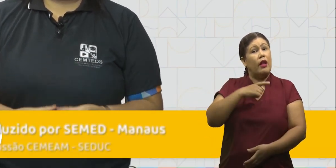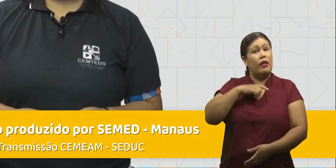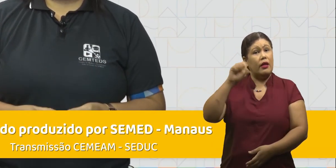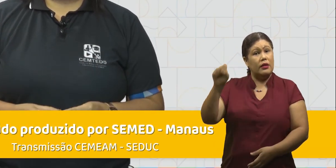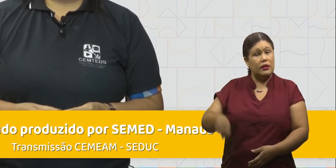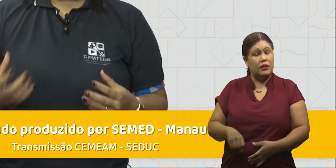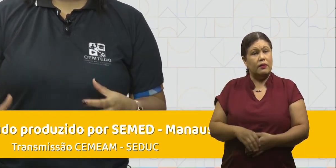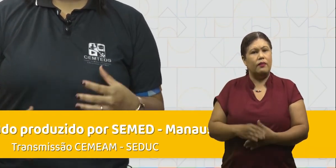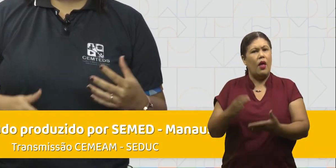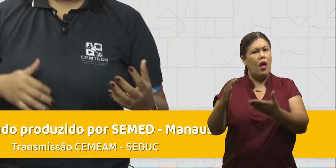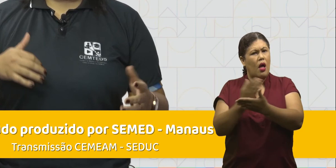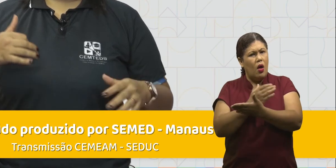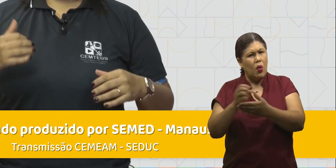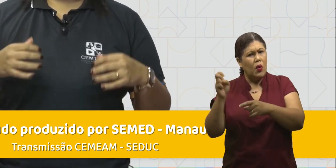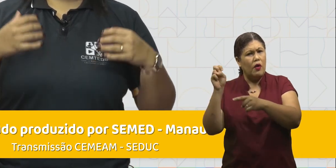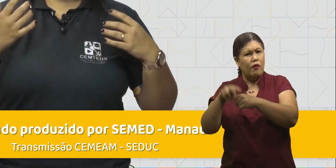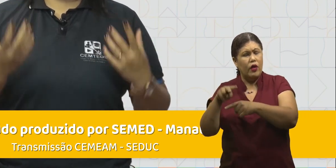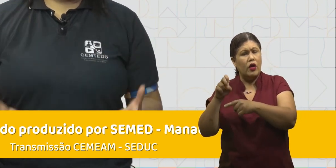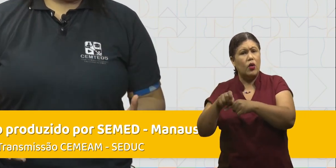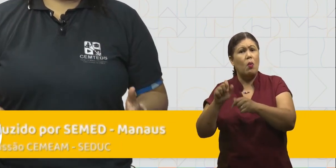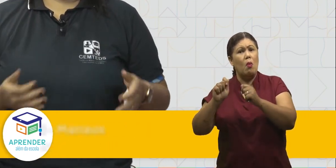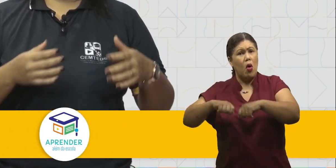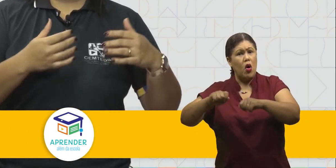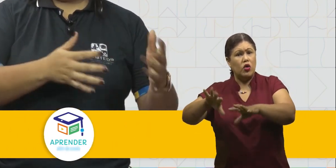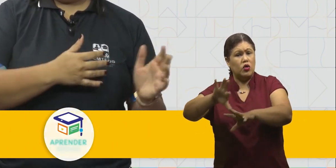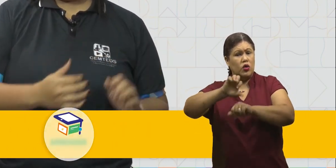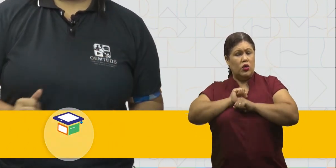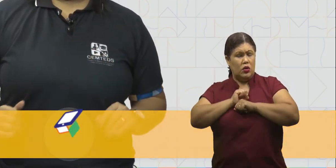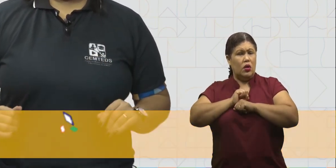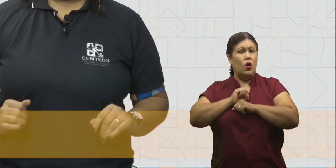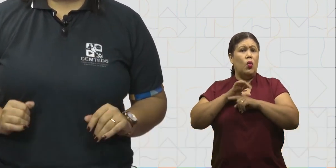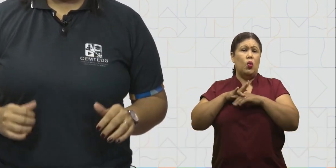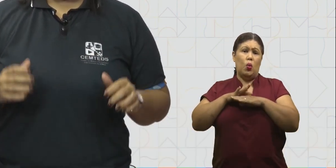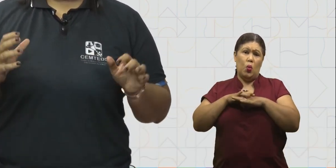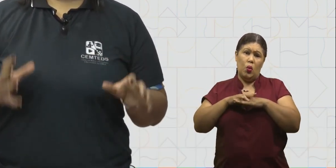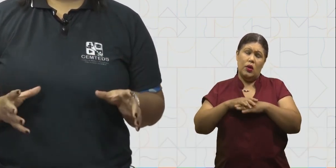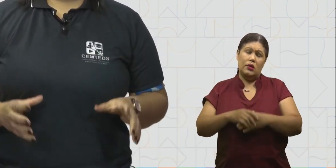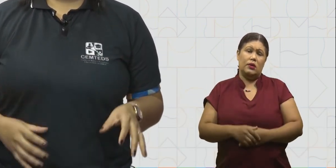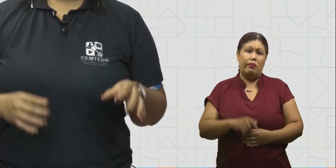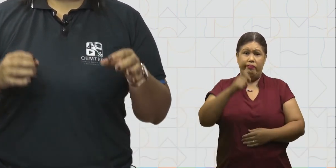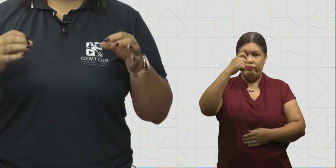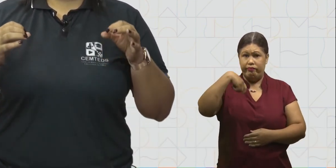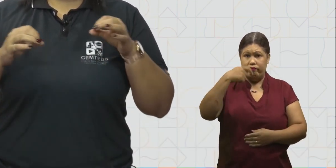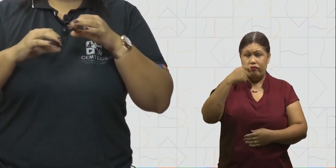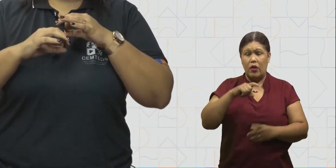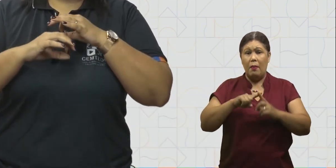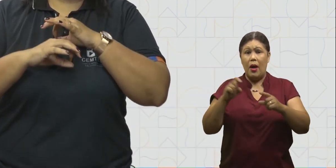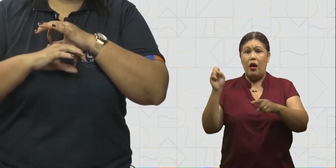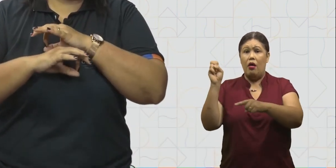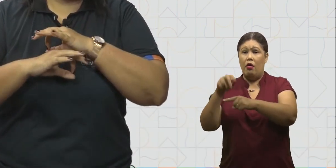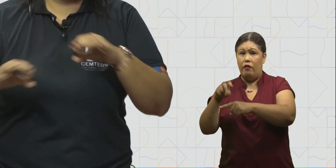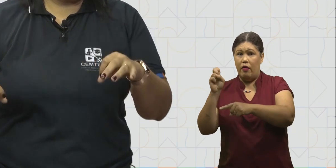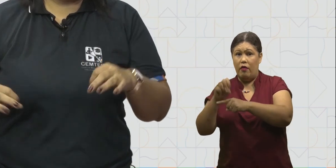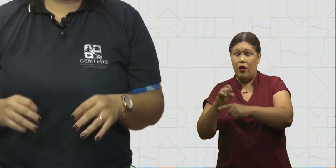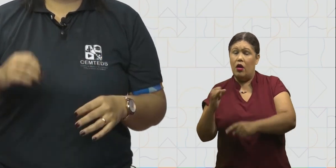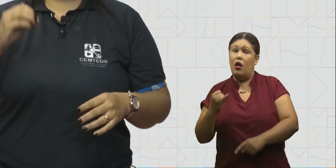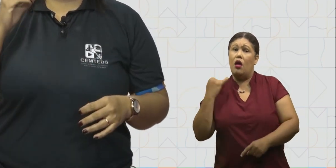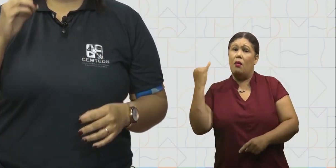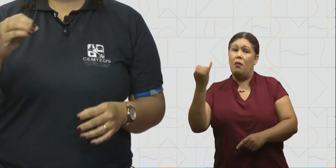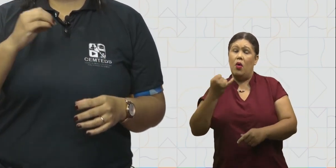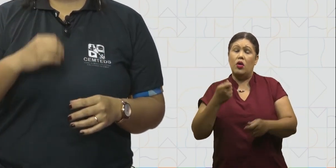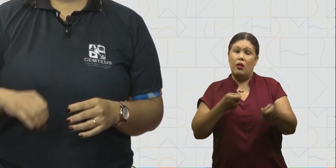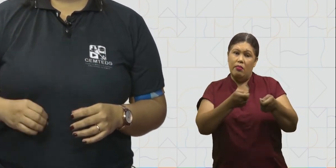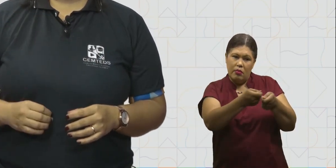seres vivos. Alguns vírus podem causar doenças, como as viroses. Entretanto, eles são importantíssimos